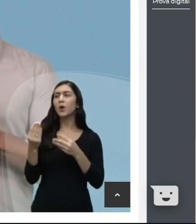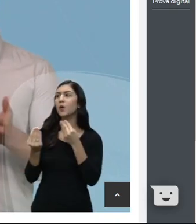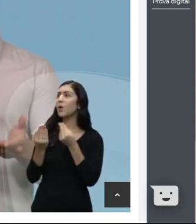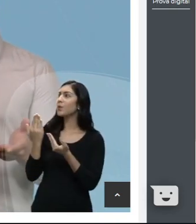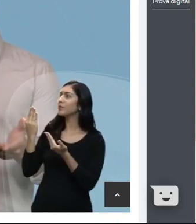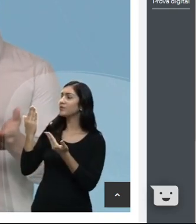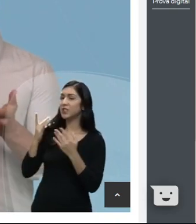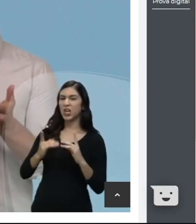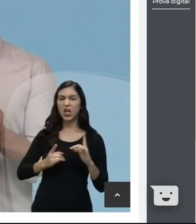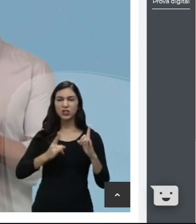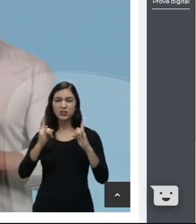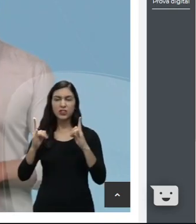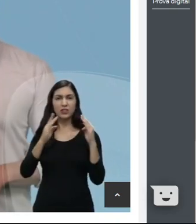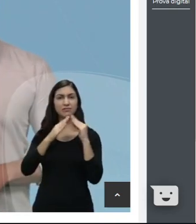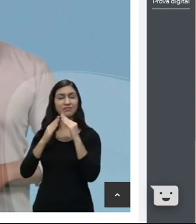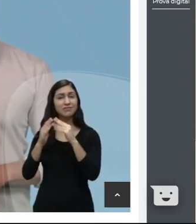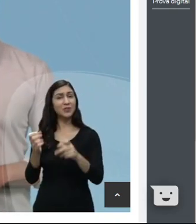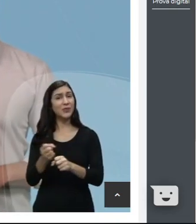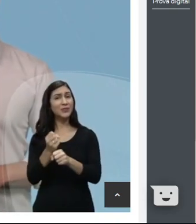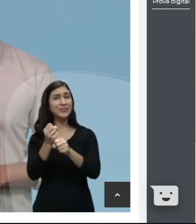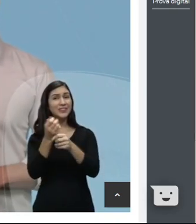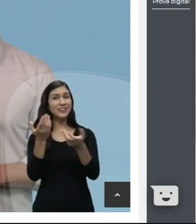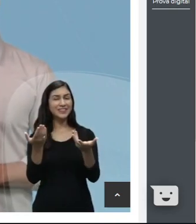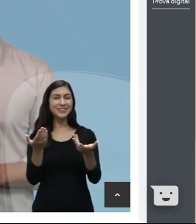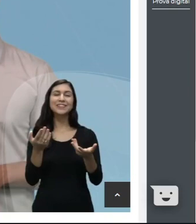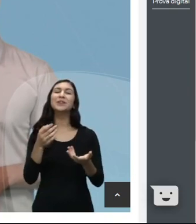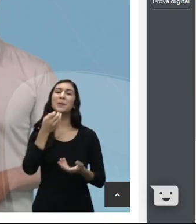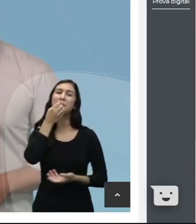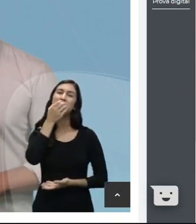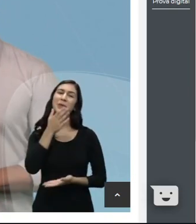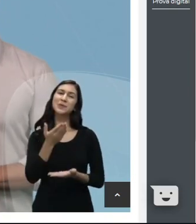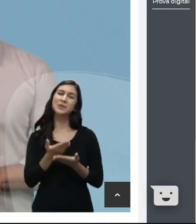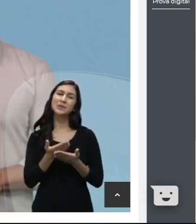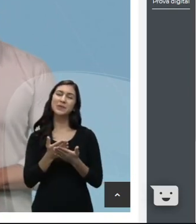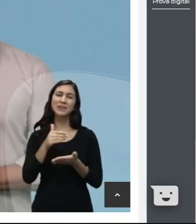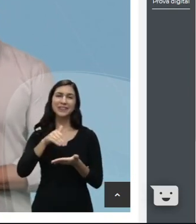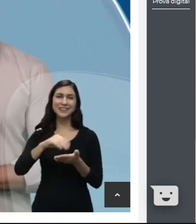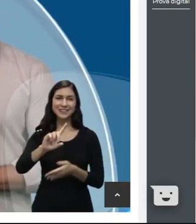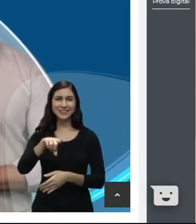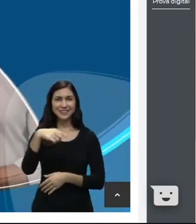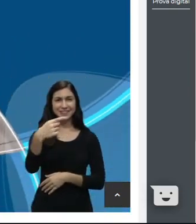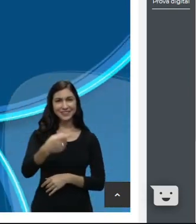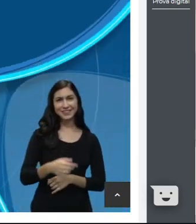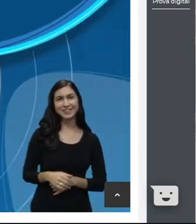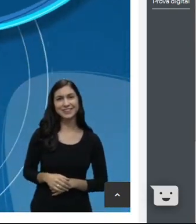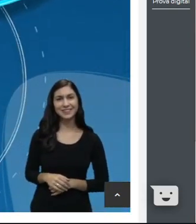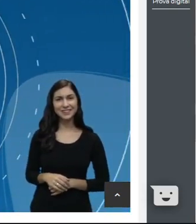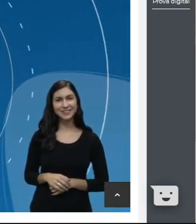dimensionamento das edificações da construção civil? Então, bons estudos! E até a próxima!